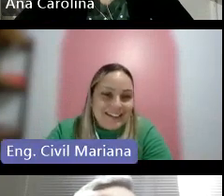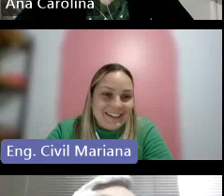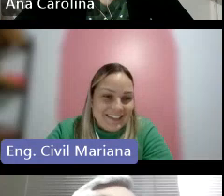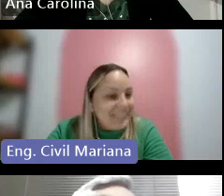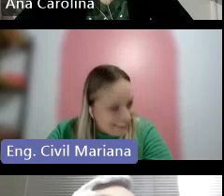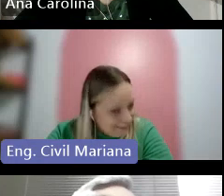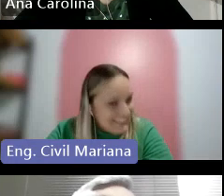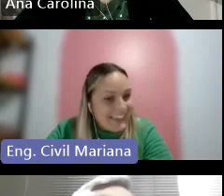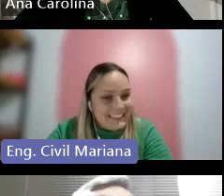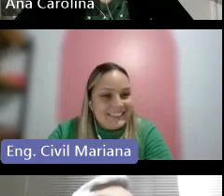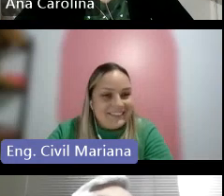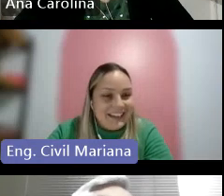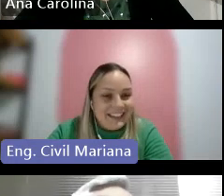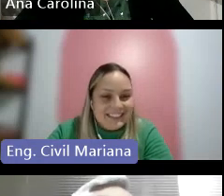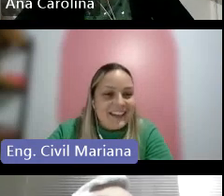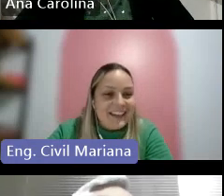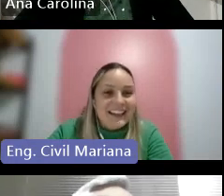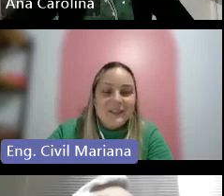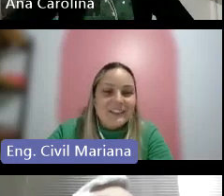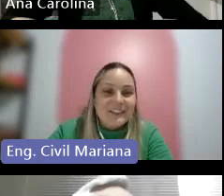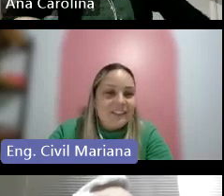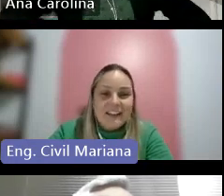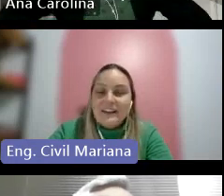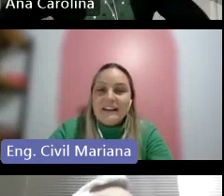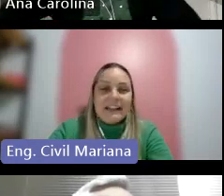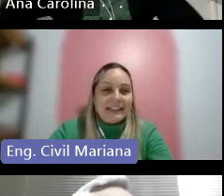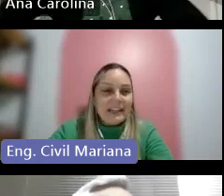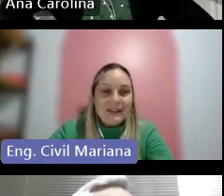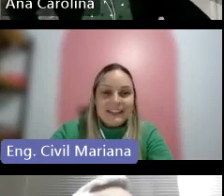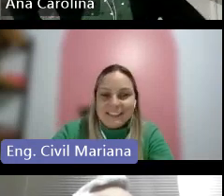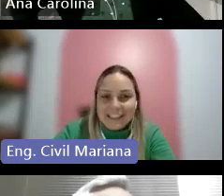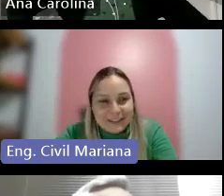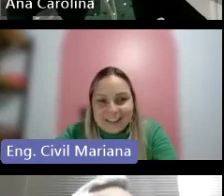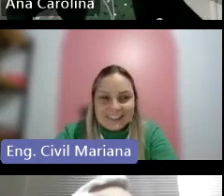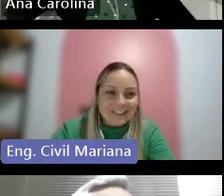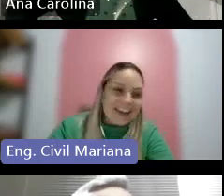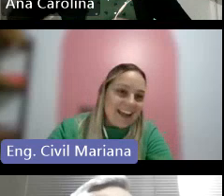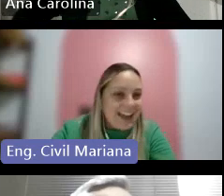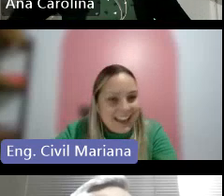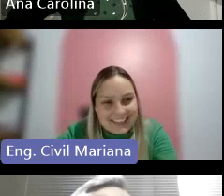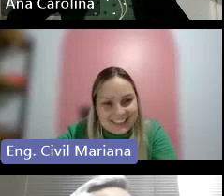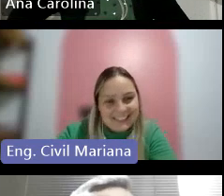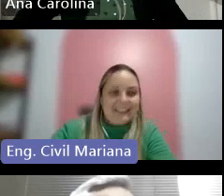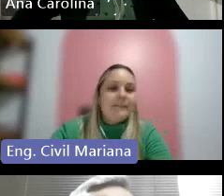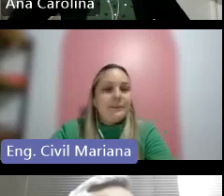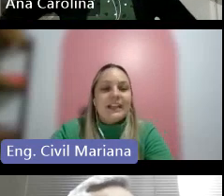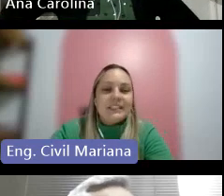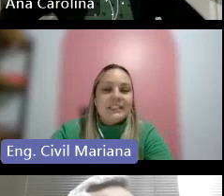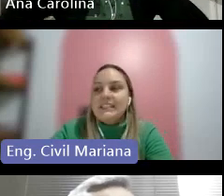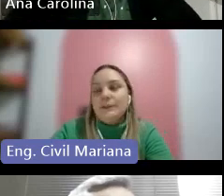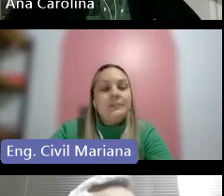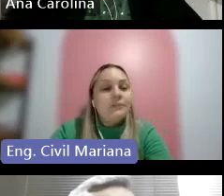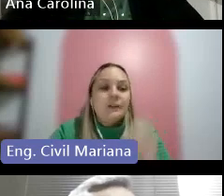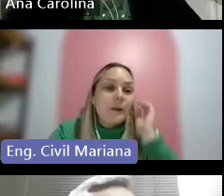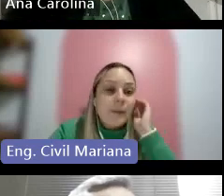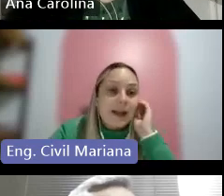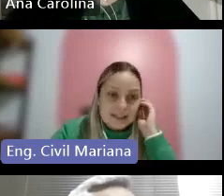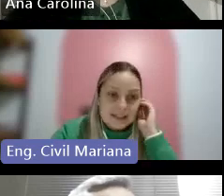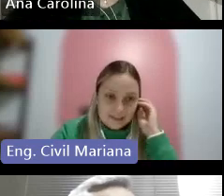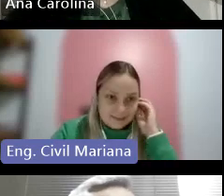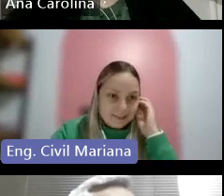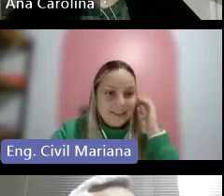A Bruna deu risada, mas é verdade. Você vai lá e a pessoa fala, tem uma rachadura na minha casa. Às vezes é uma